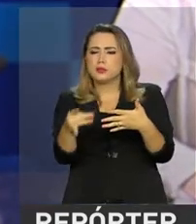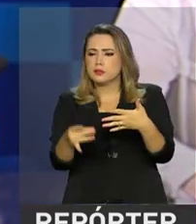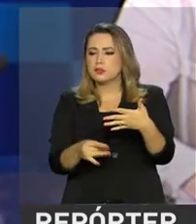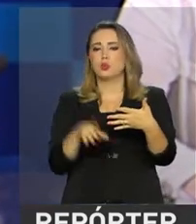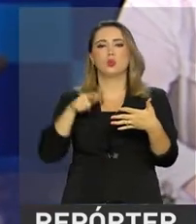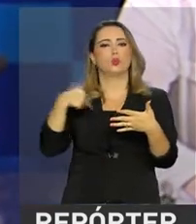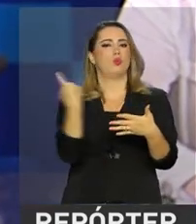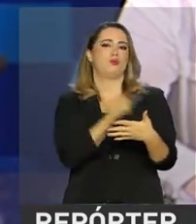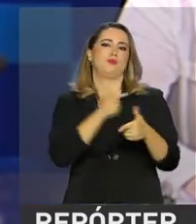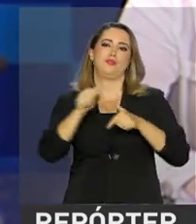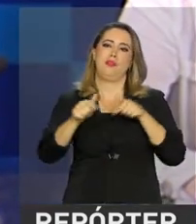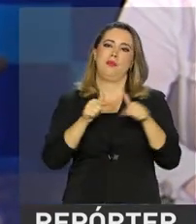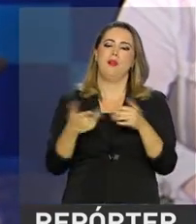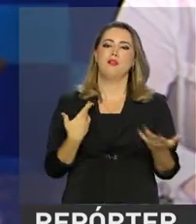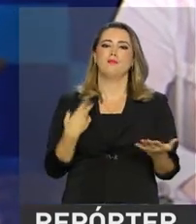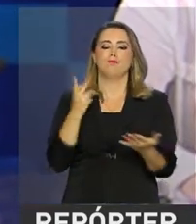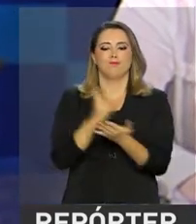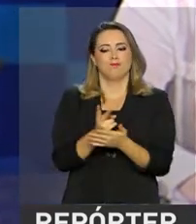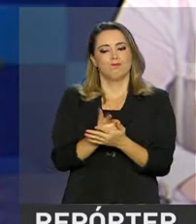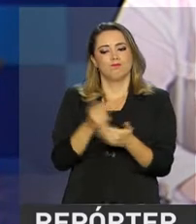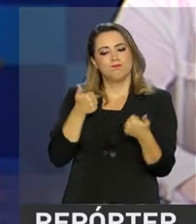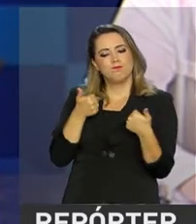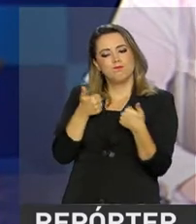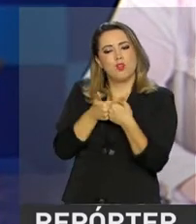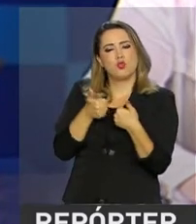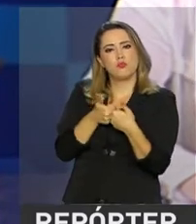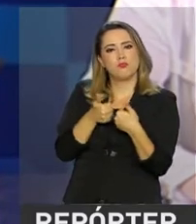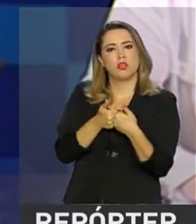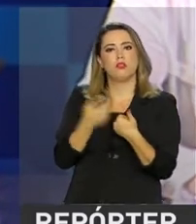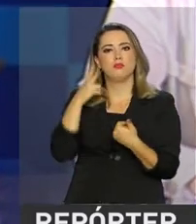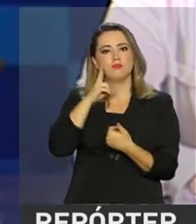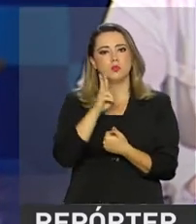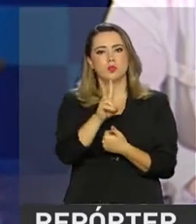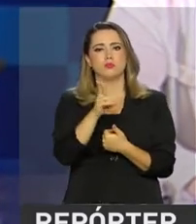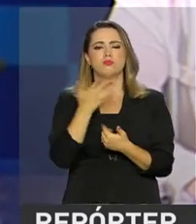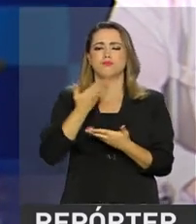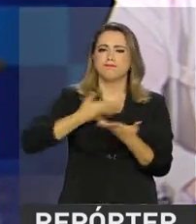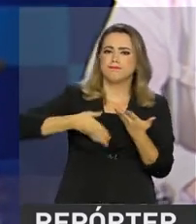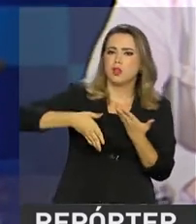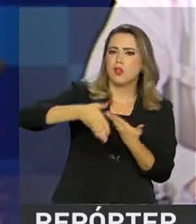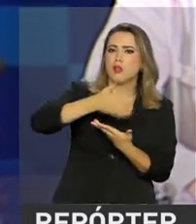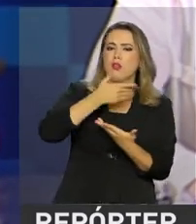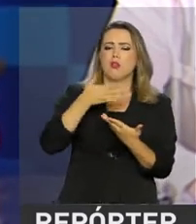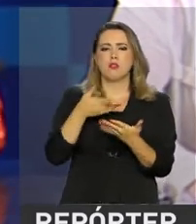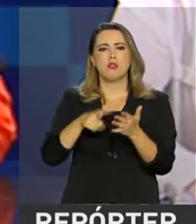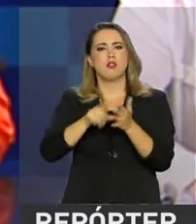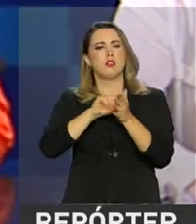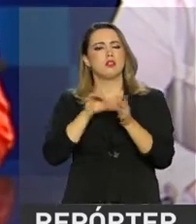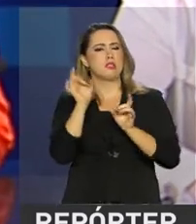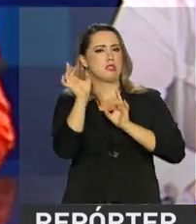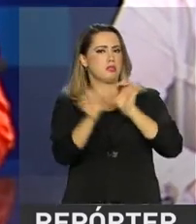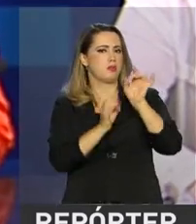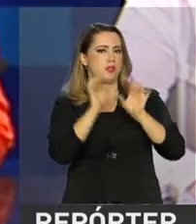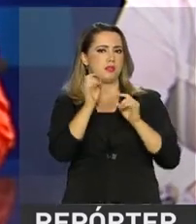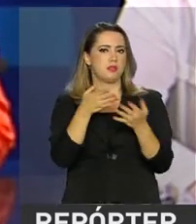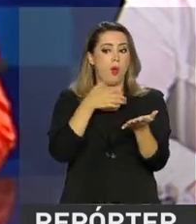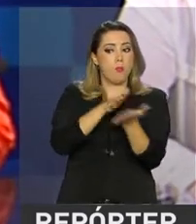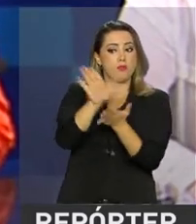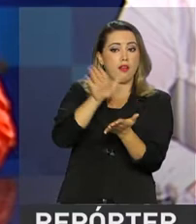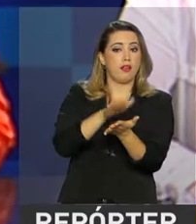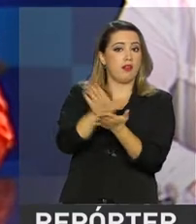nosso trabalho, acompanhando desde os contornos dos momentos especiais da